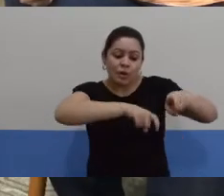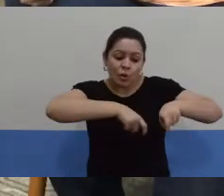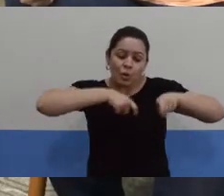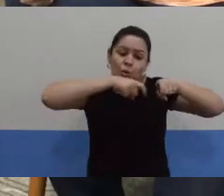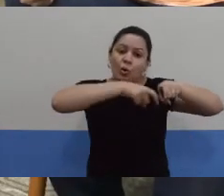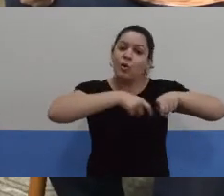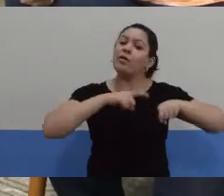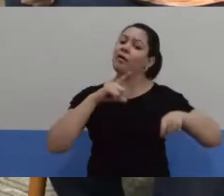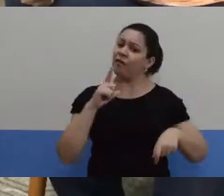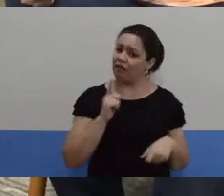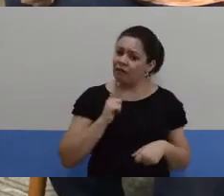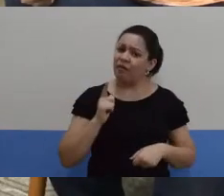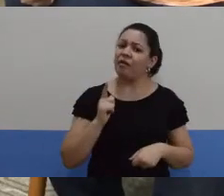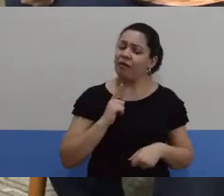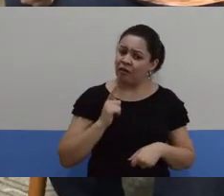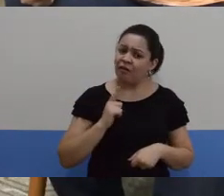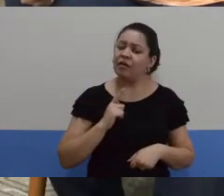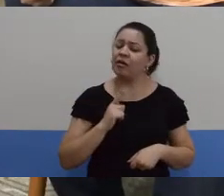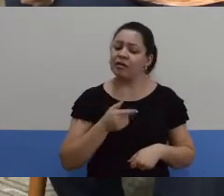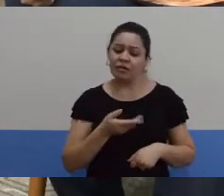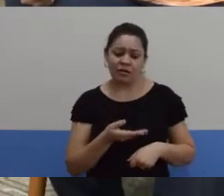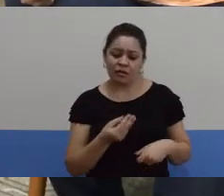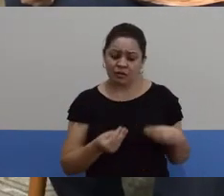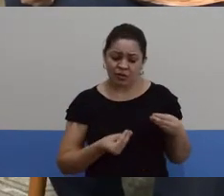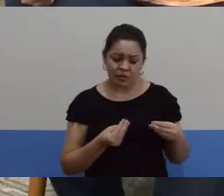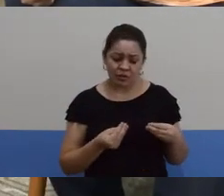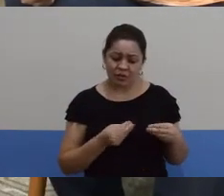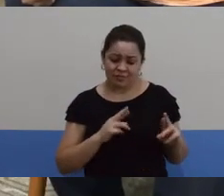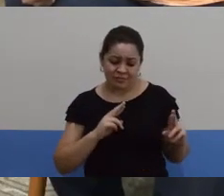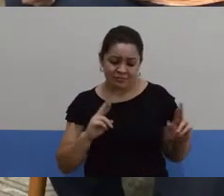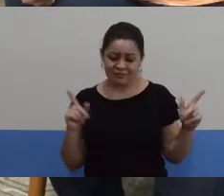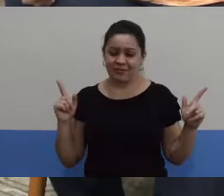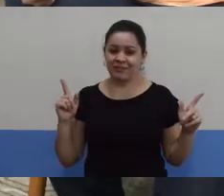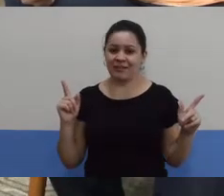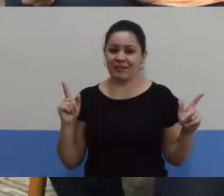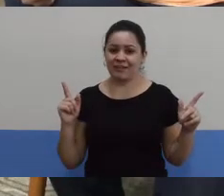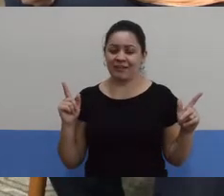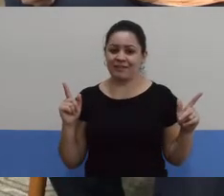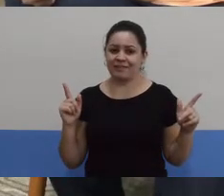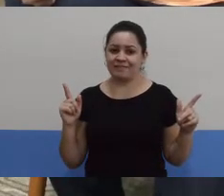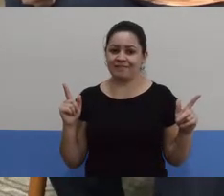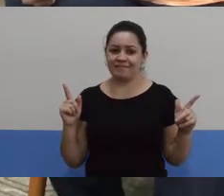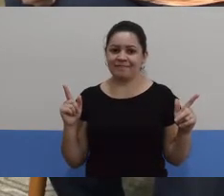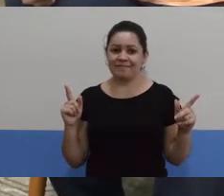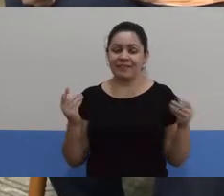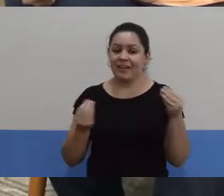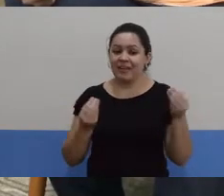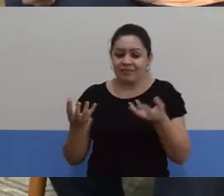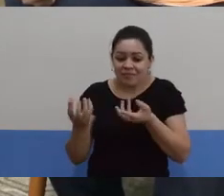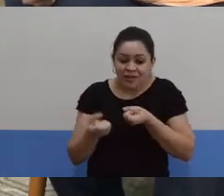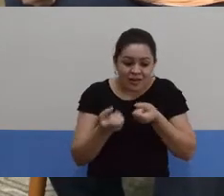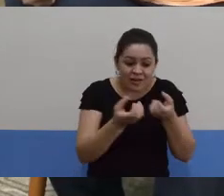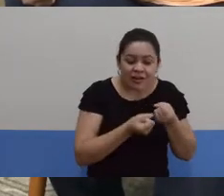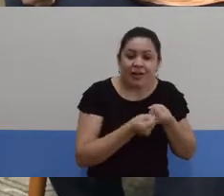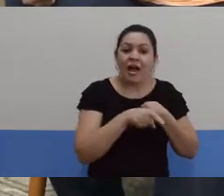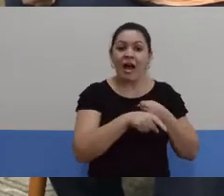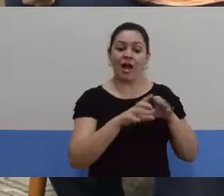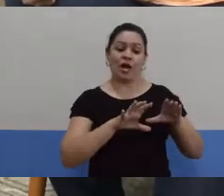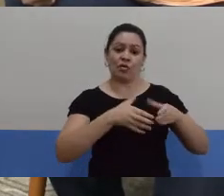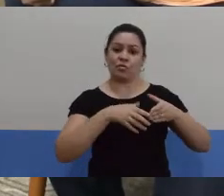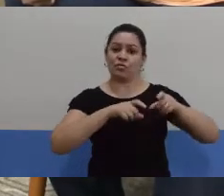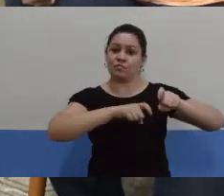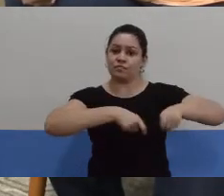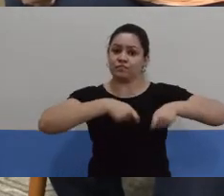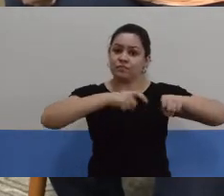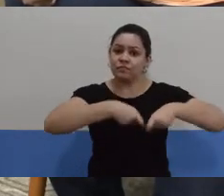rural. Na área rural difere muito, né? Então vamos ouvir quem? Os agricultores,